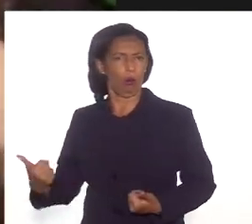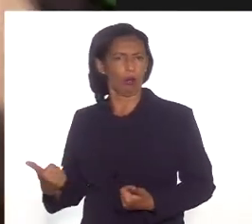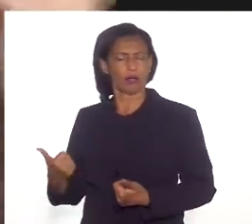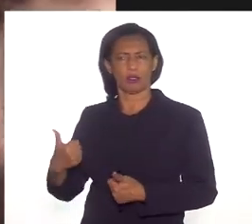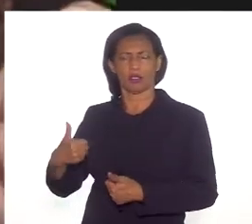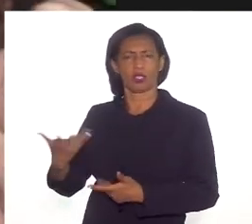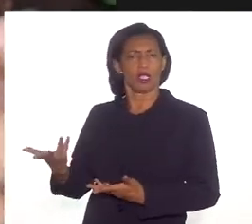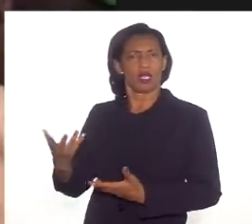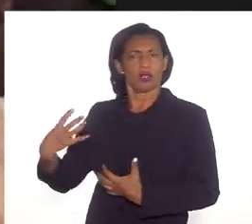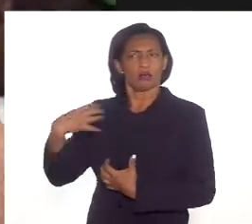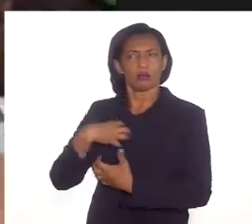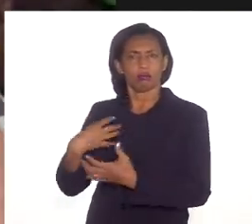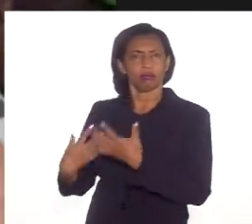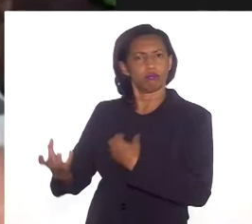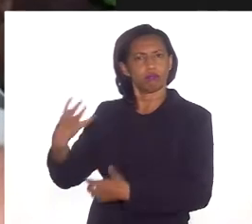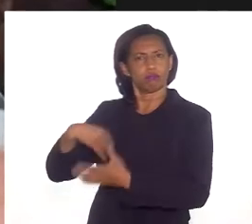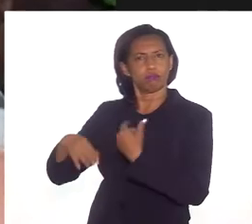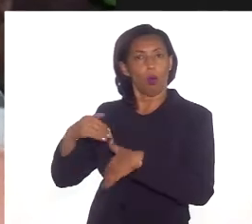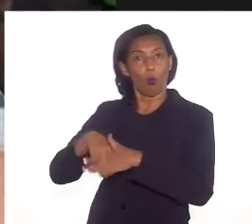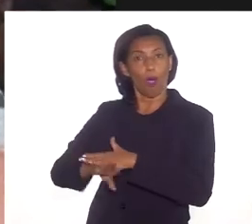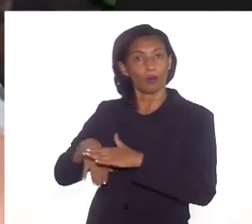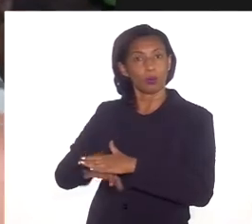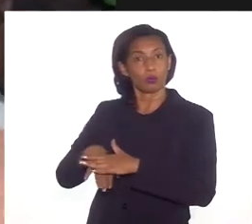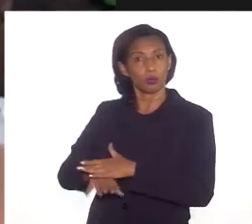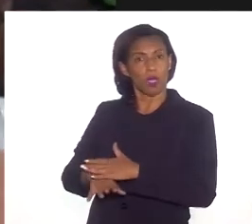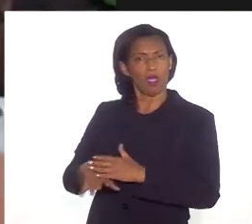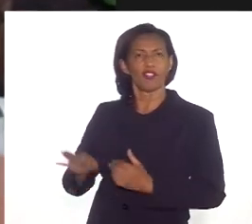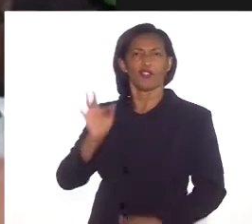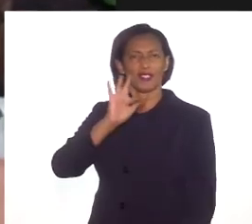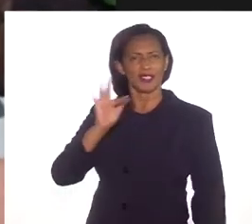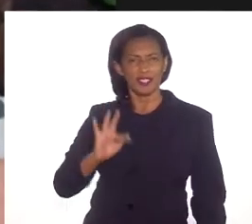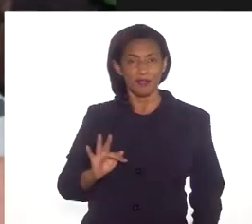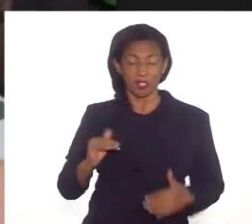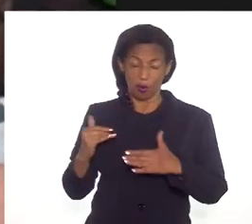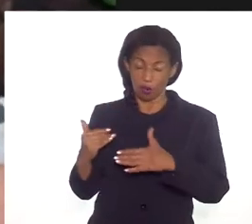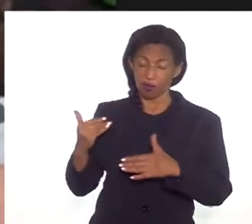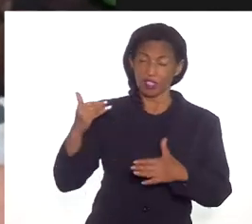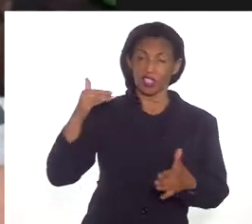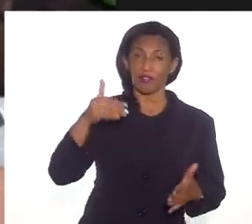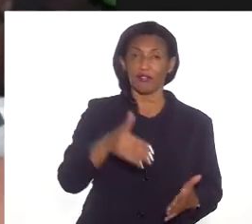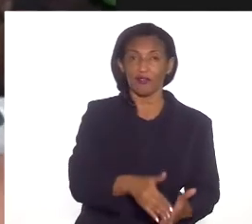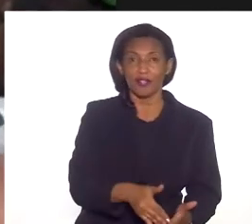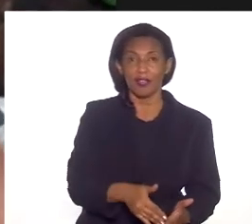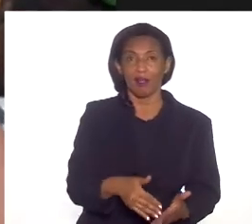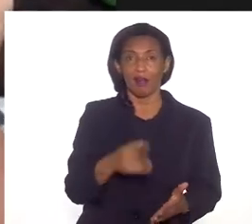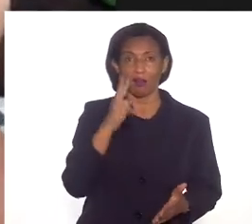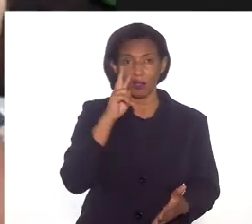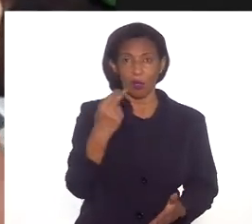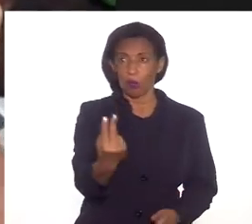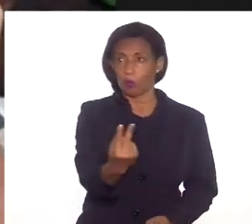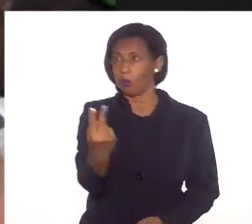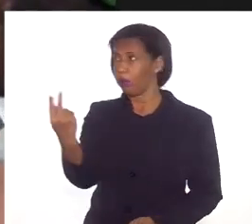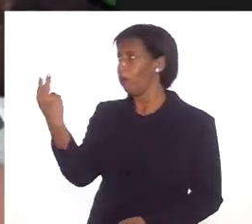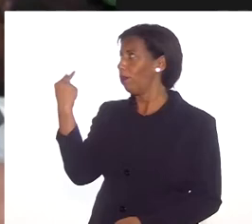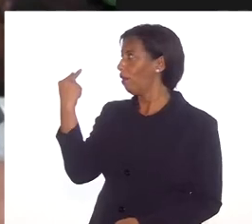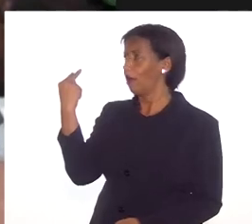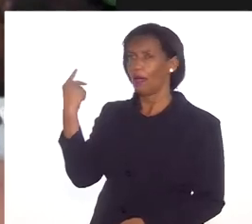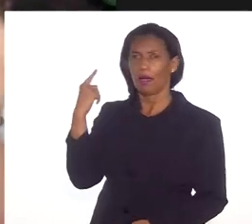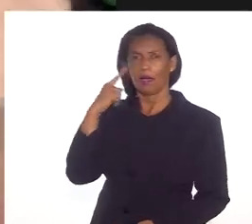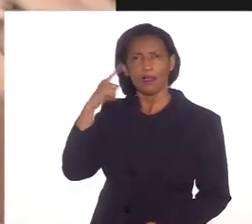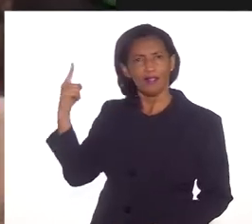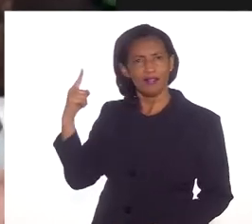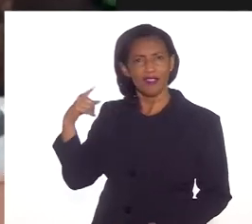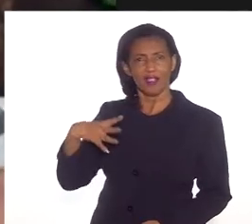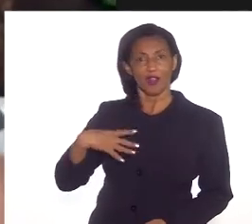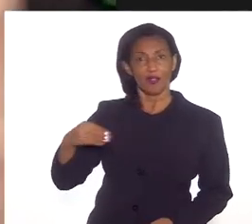que, acumulando essas coisas, a gente vai finalmente ser feliz. Aí, quando a gente chega lá no finalzinho, a gente olha para trás e viu